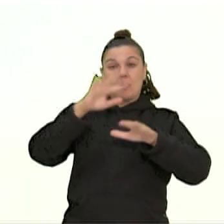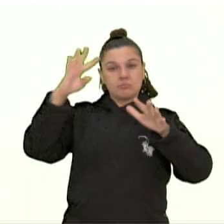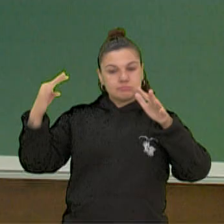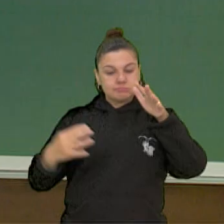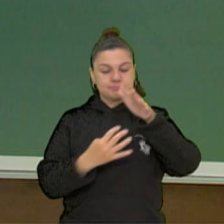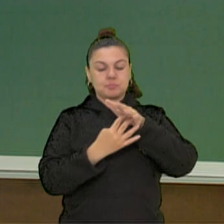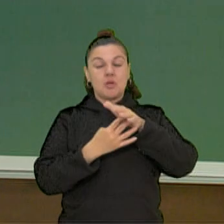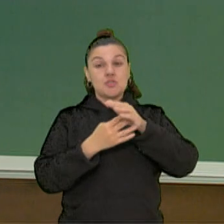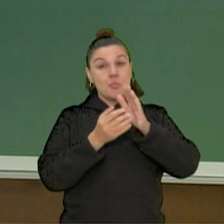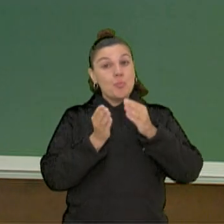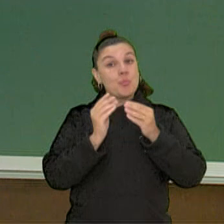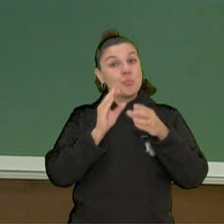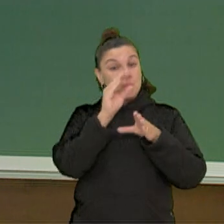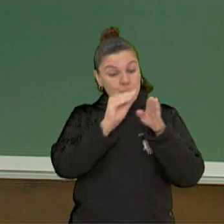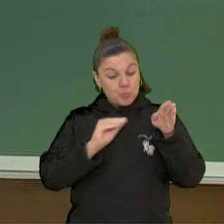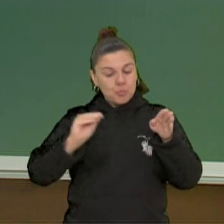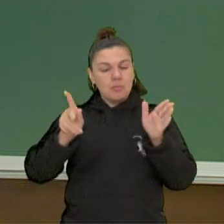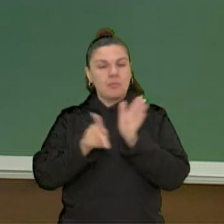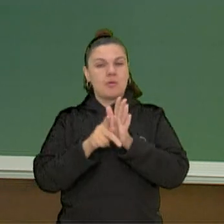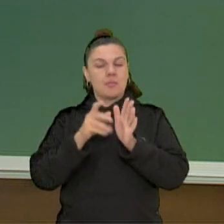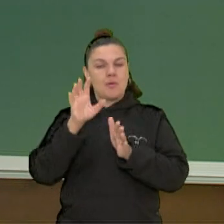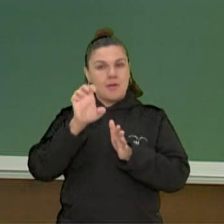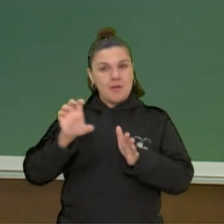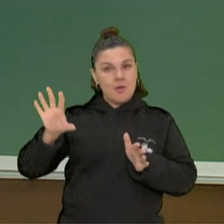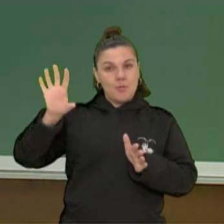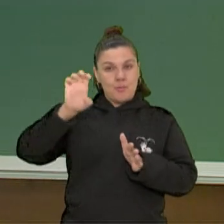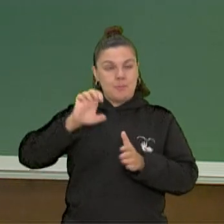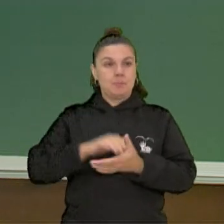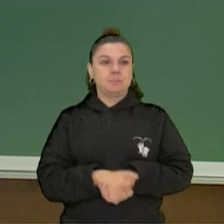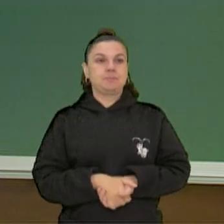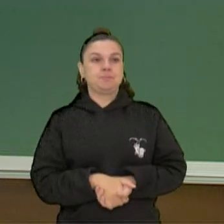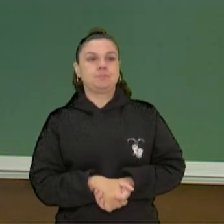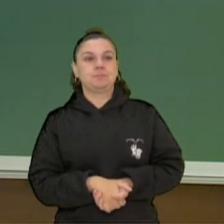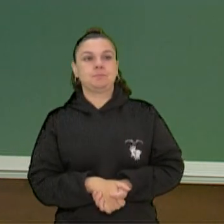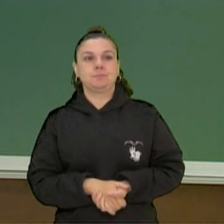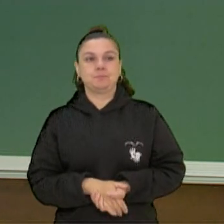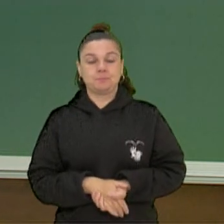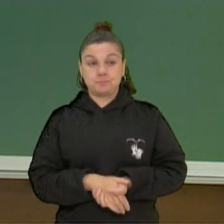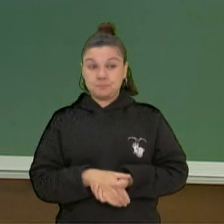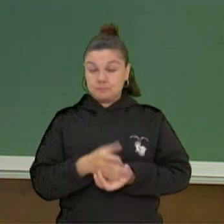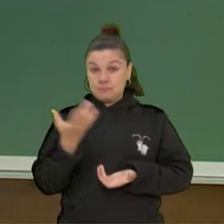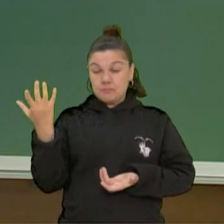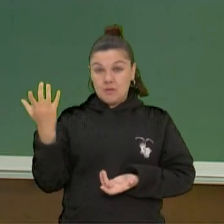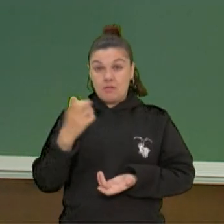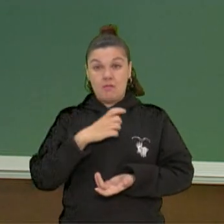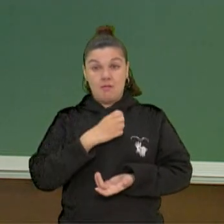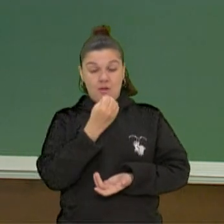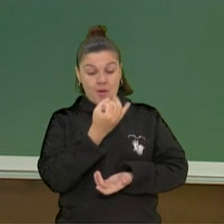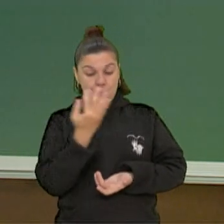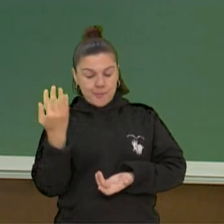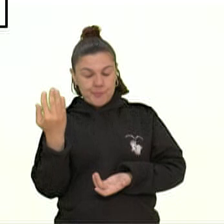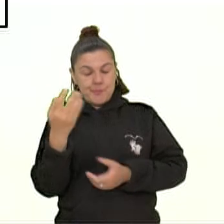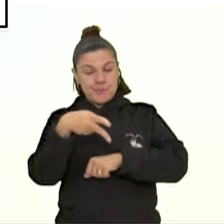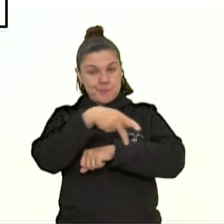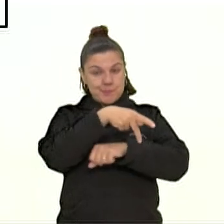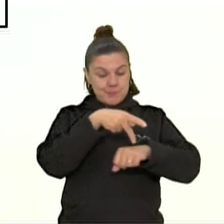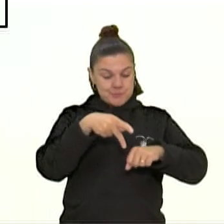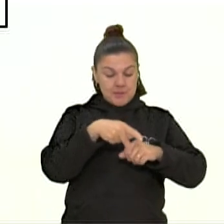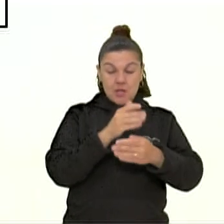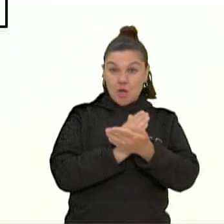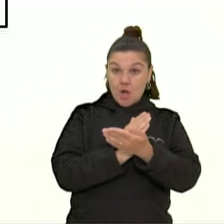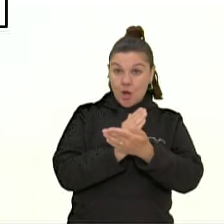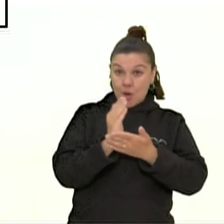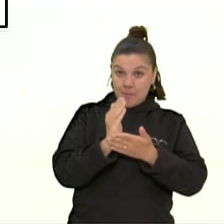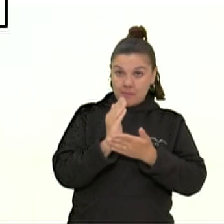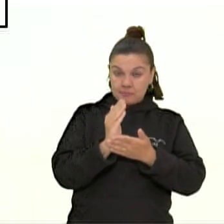direção aos países europeus, ali atravessando o mar Mediterrâneo. Temos alguns países que são origem, né,